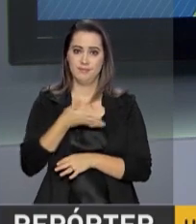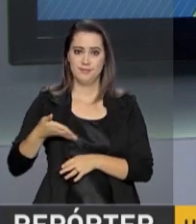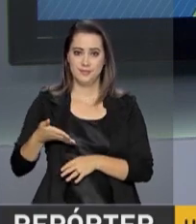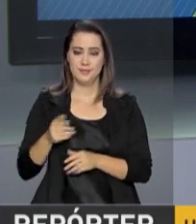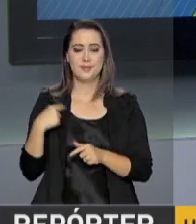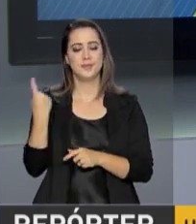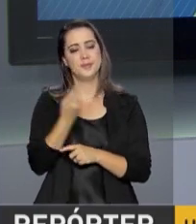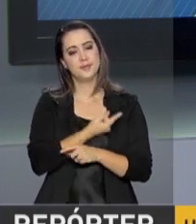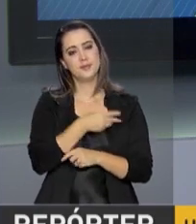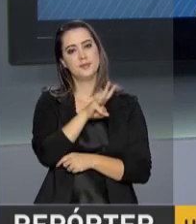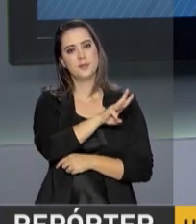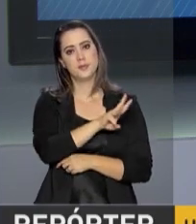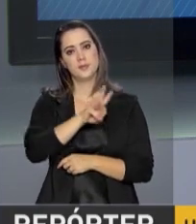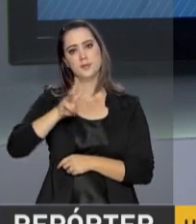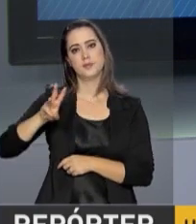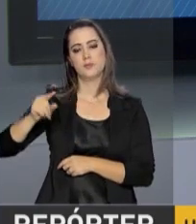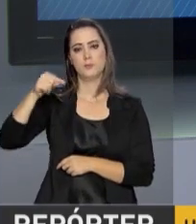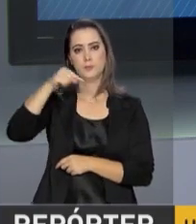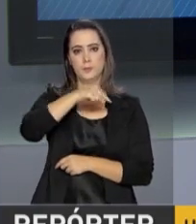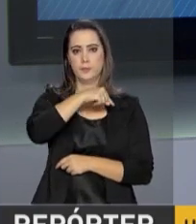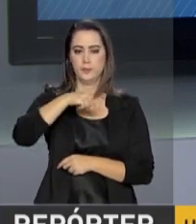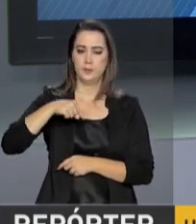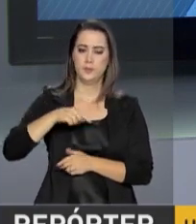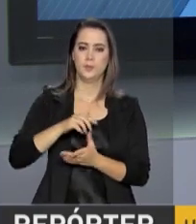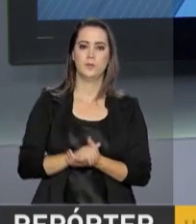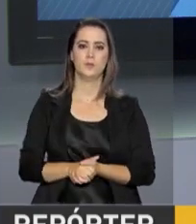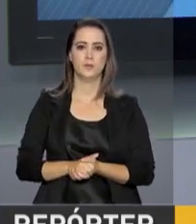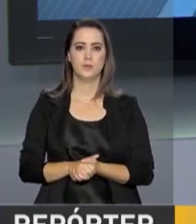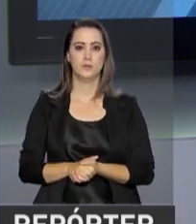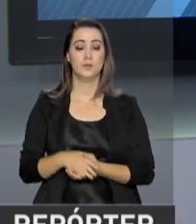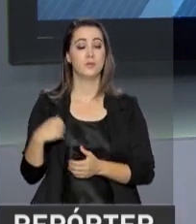e toda a nossa programação também está na nossa página na